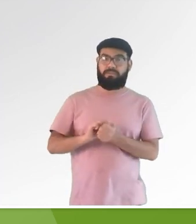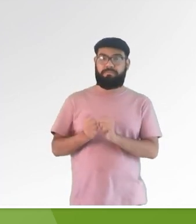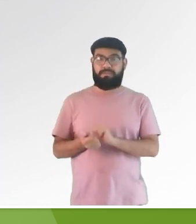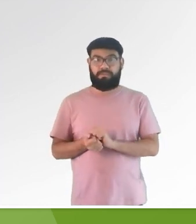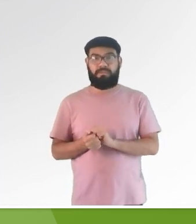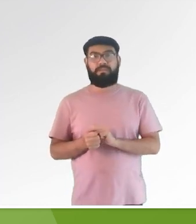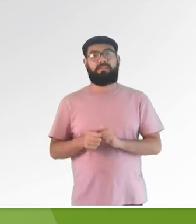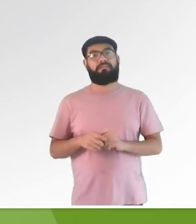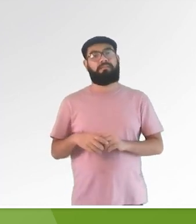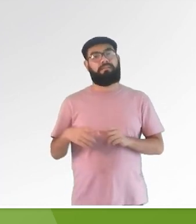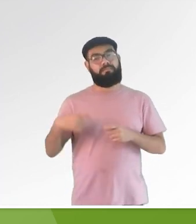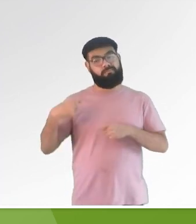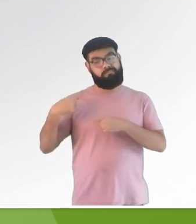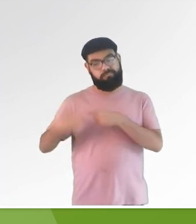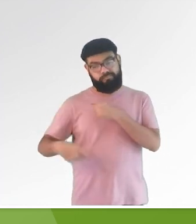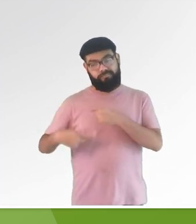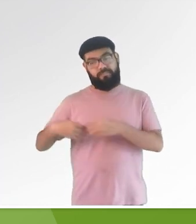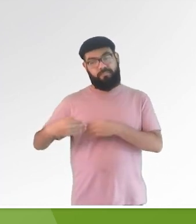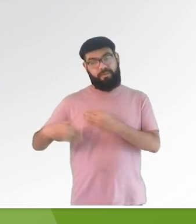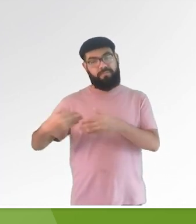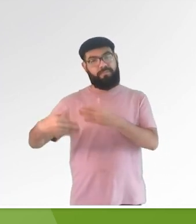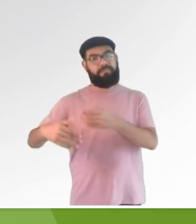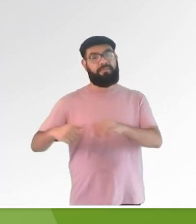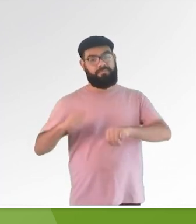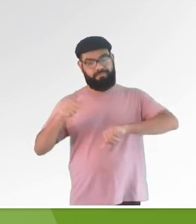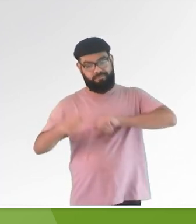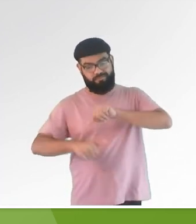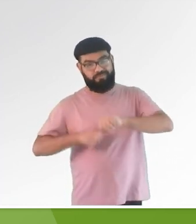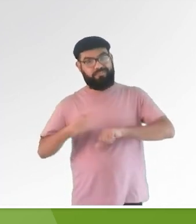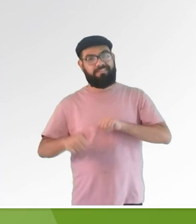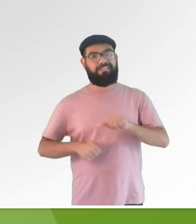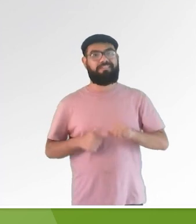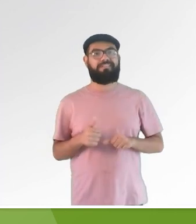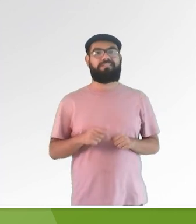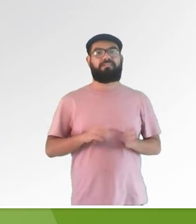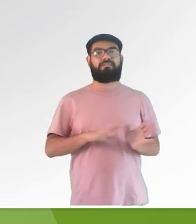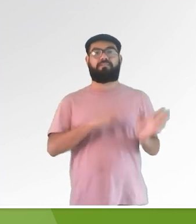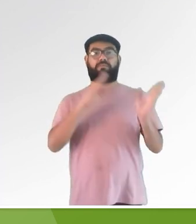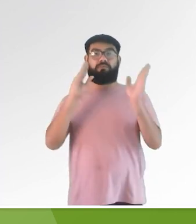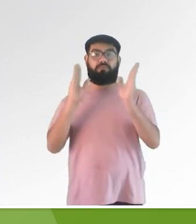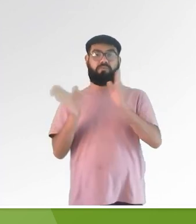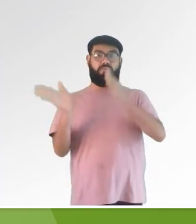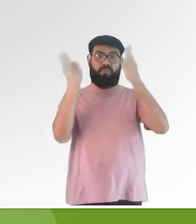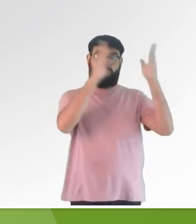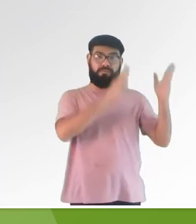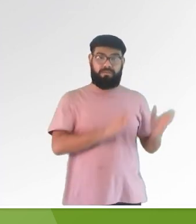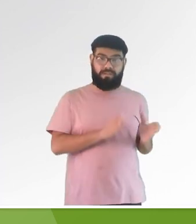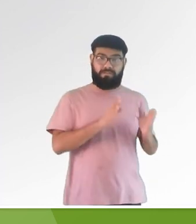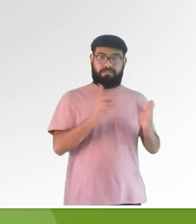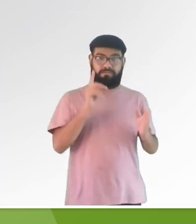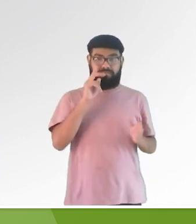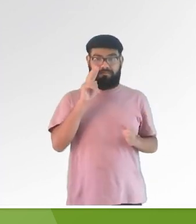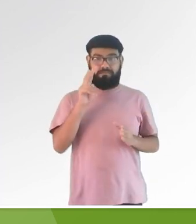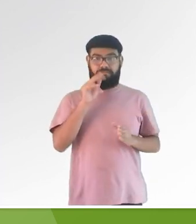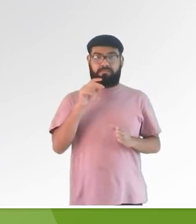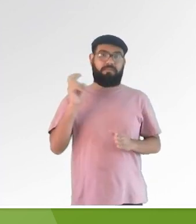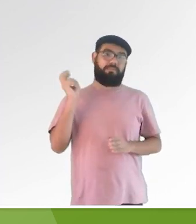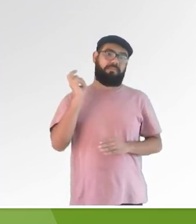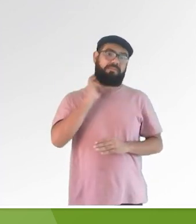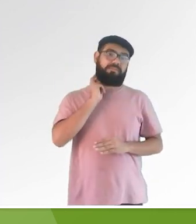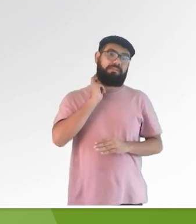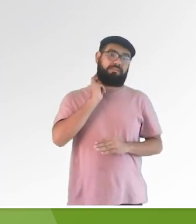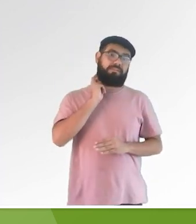ele passa por metamorfose. Do outro lado, olha só, a gente já tem um morcego, no caso aqui está